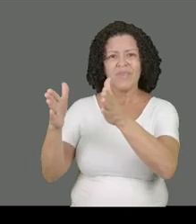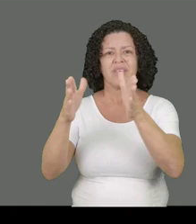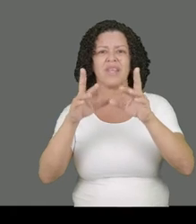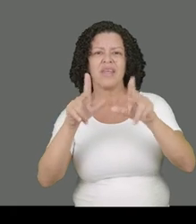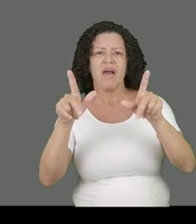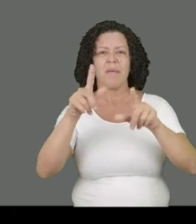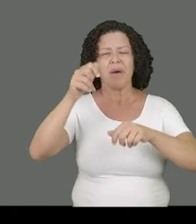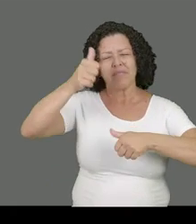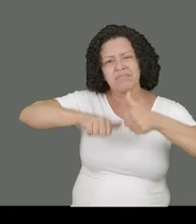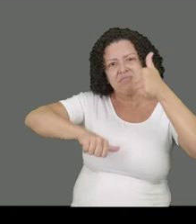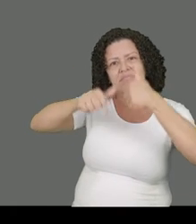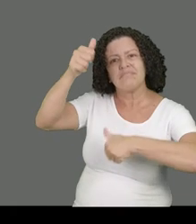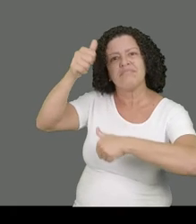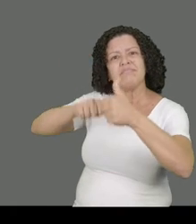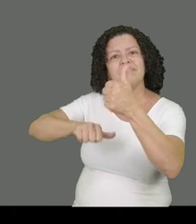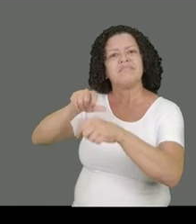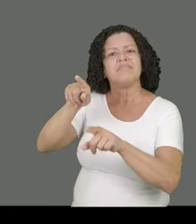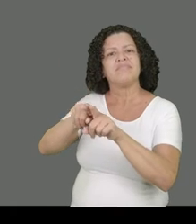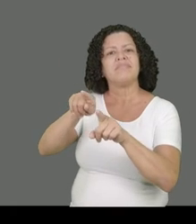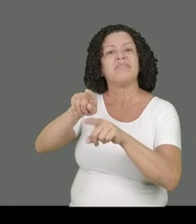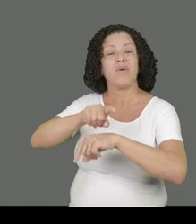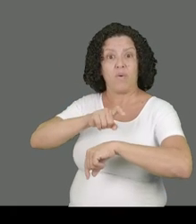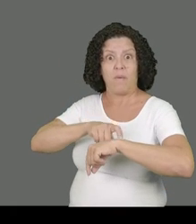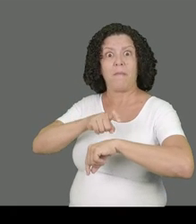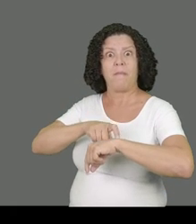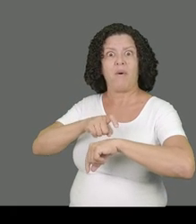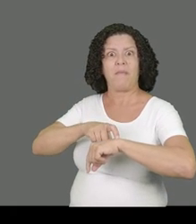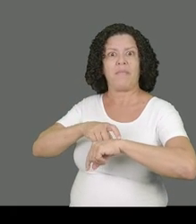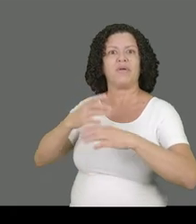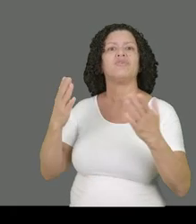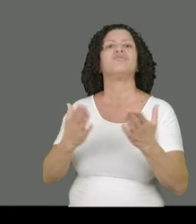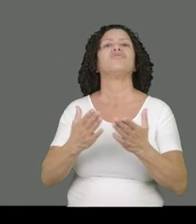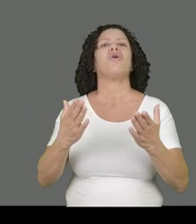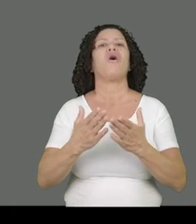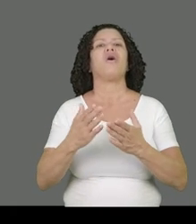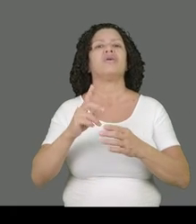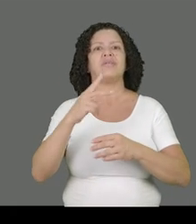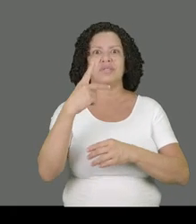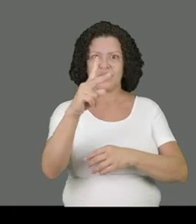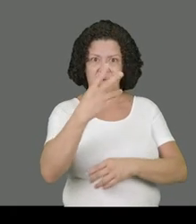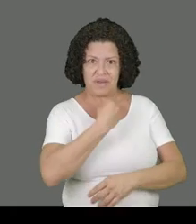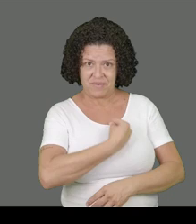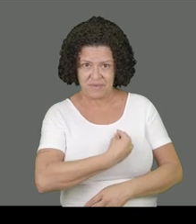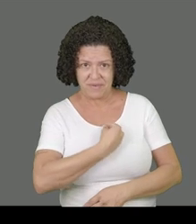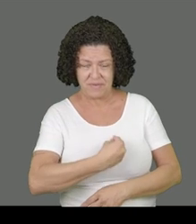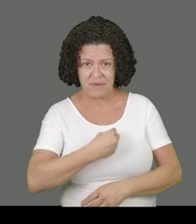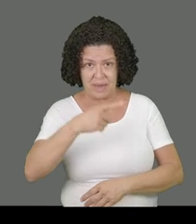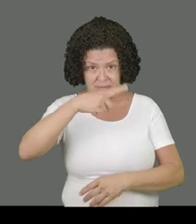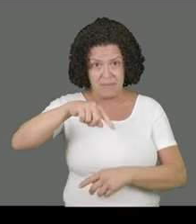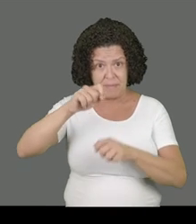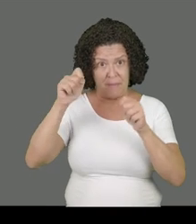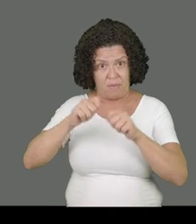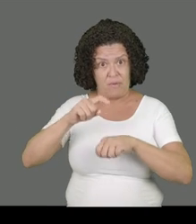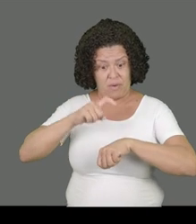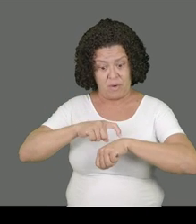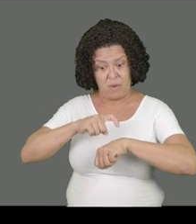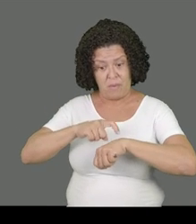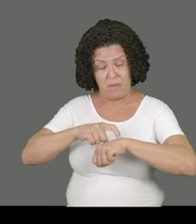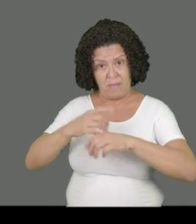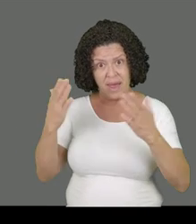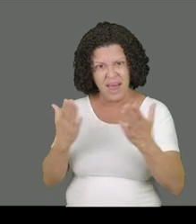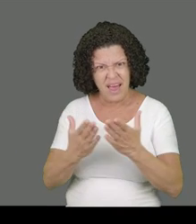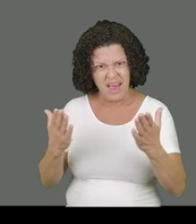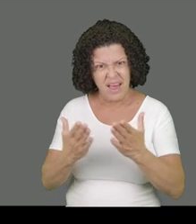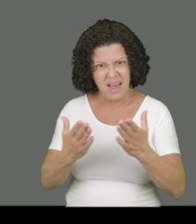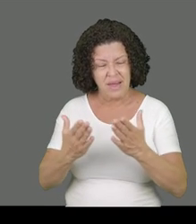diferente para analisar o momento presente de suas vidas, para que possam